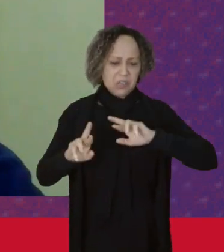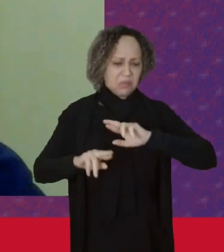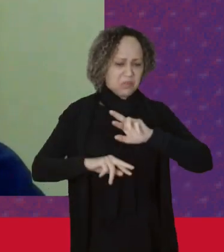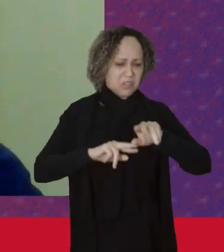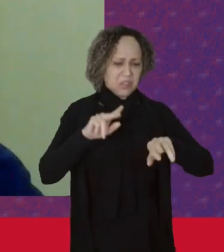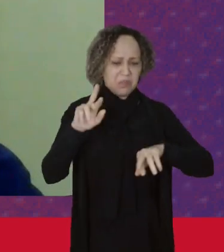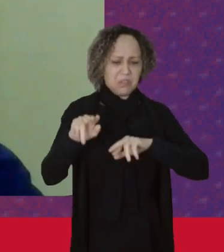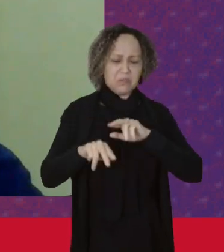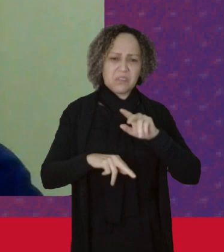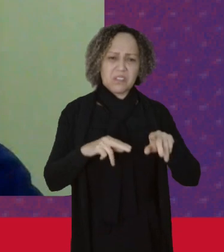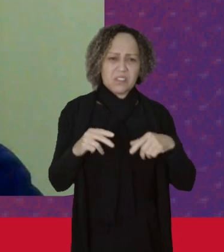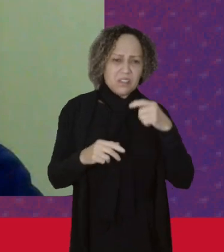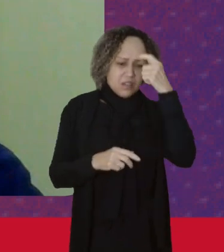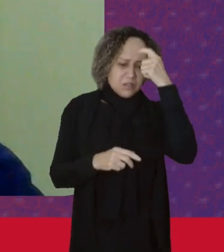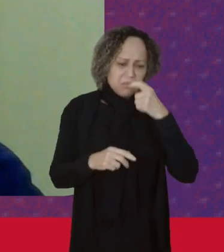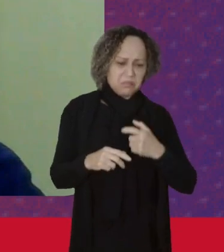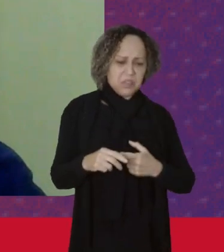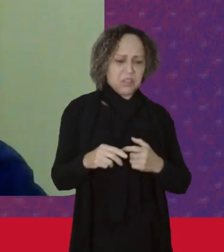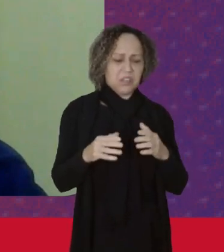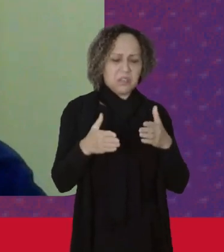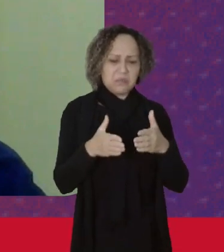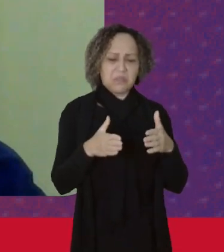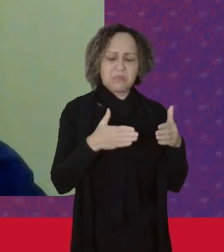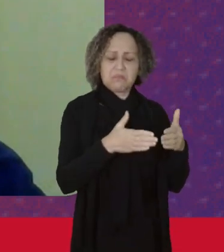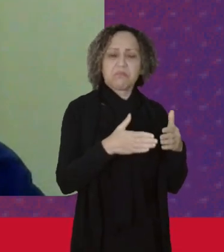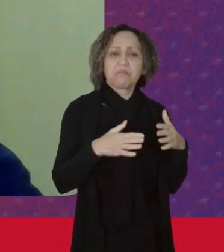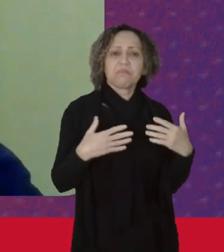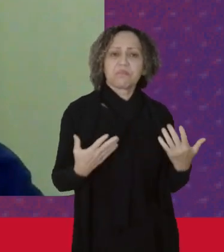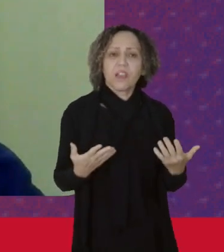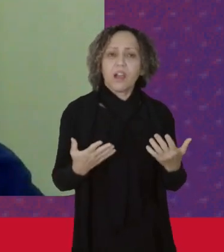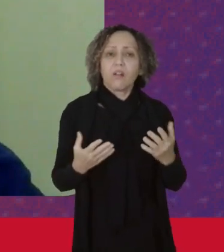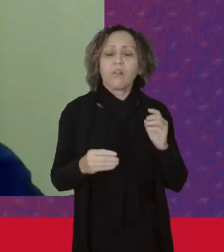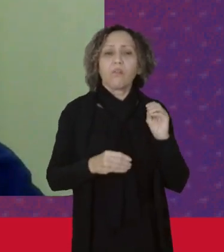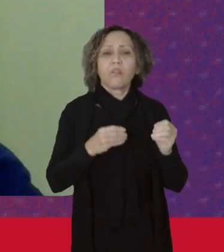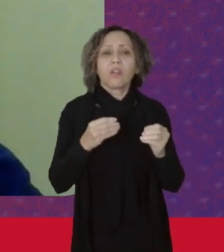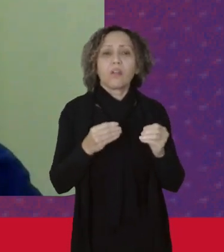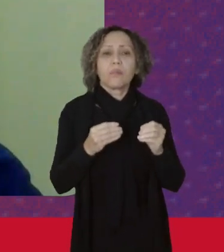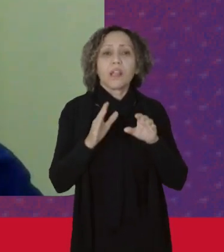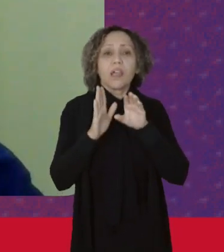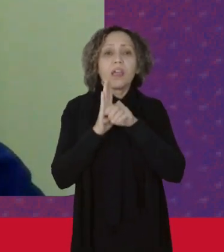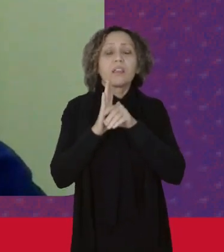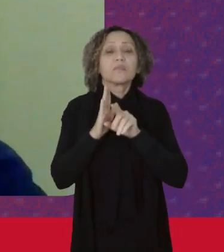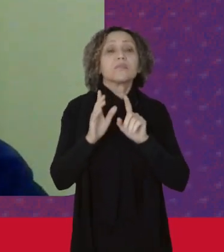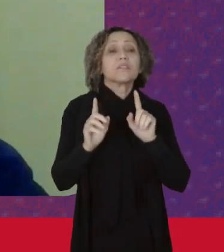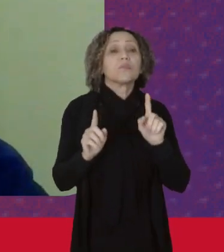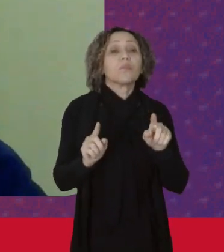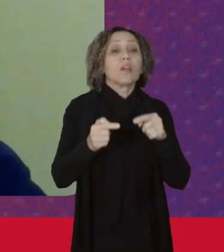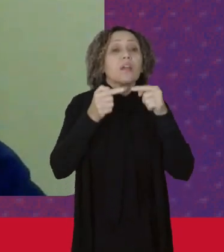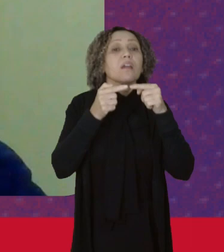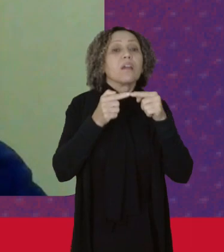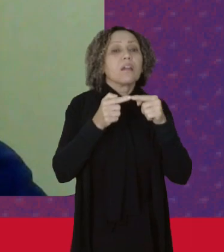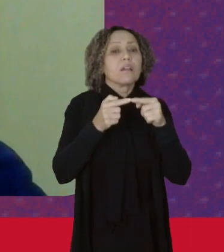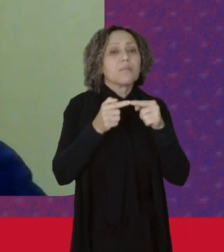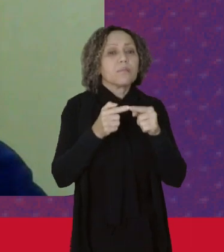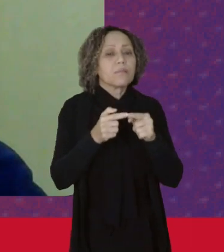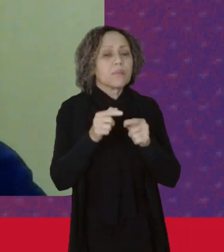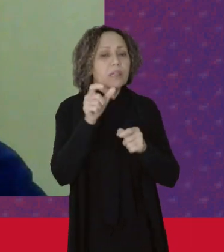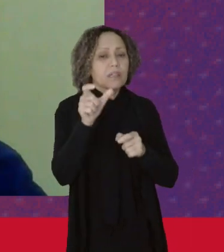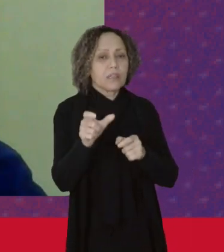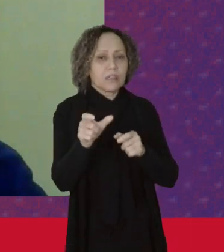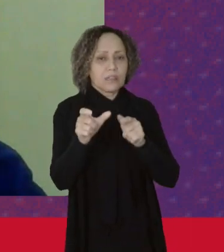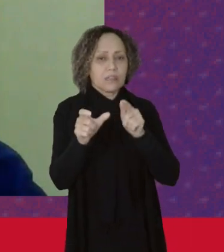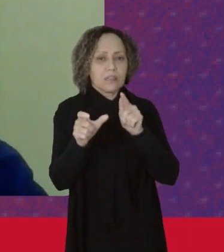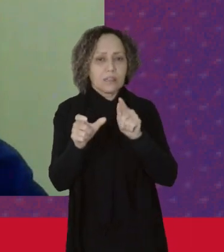específicas, exatamente para a gente fazer e aplicar esse conceito que foi colocado pela Graziele da